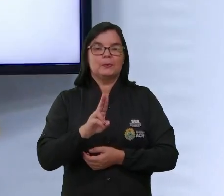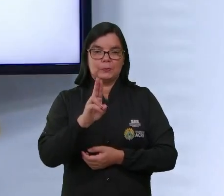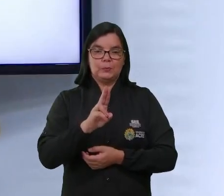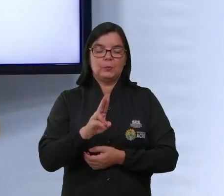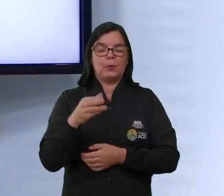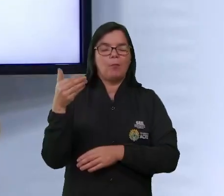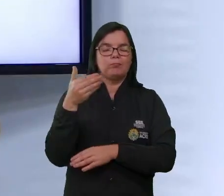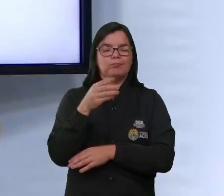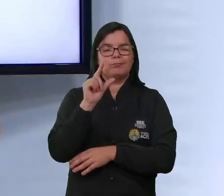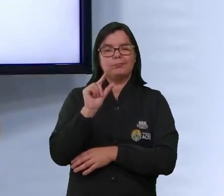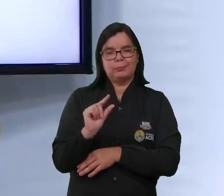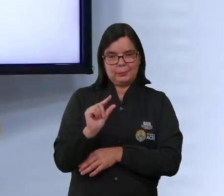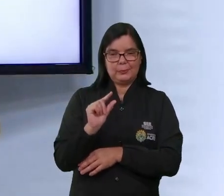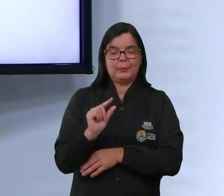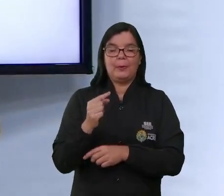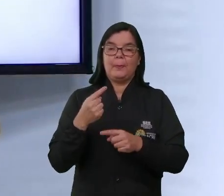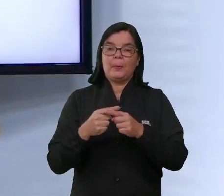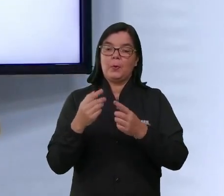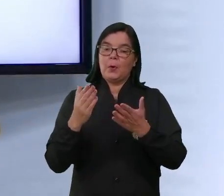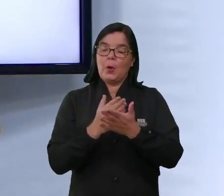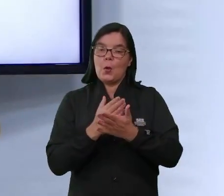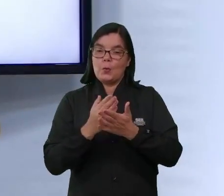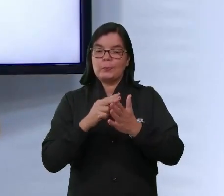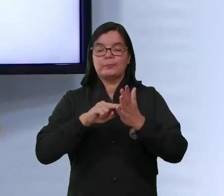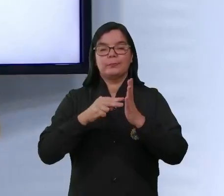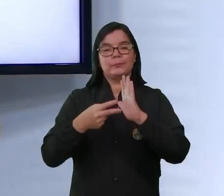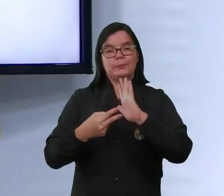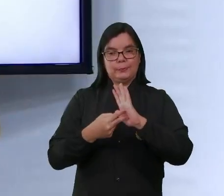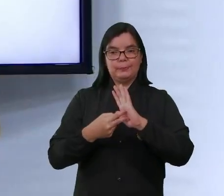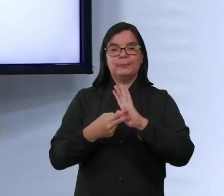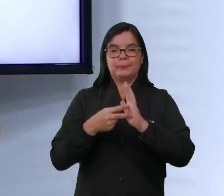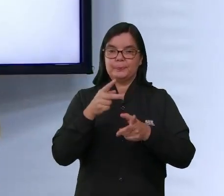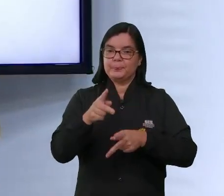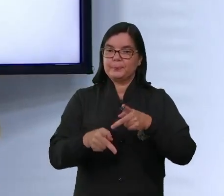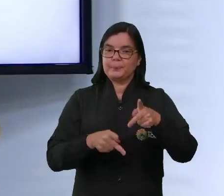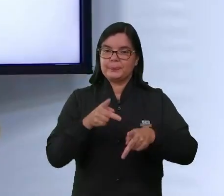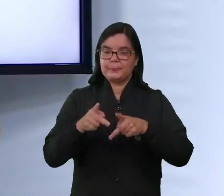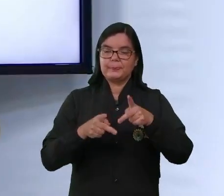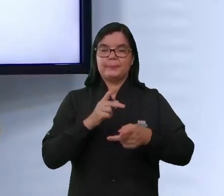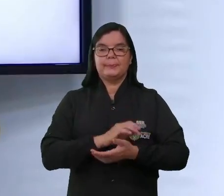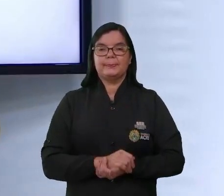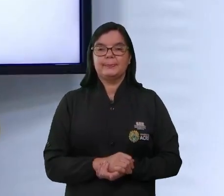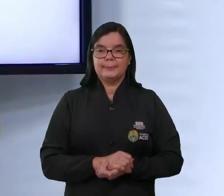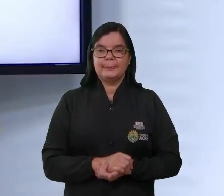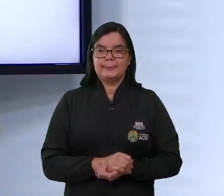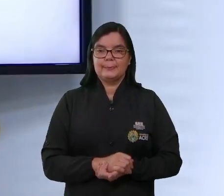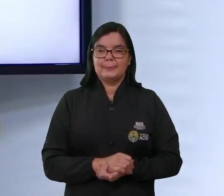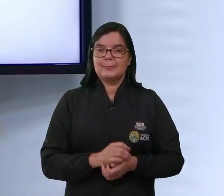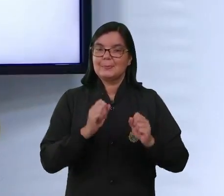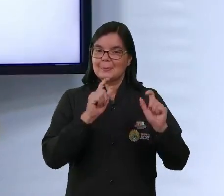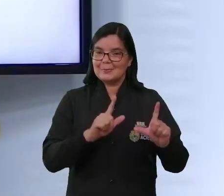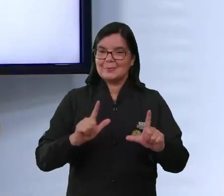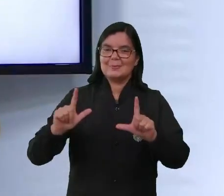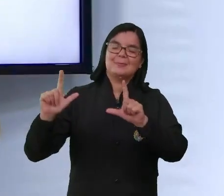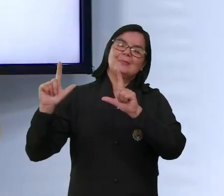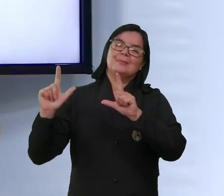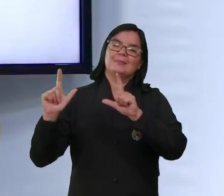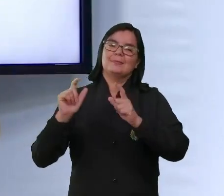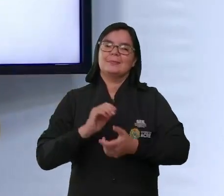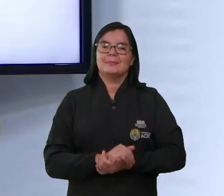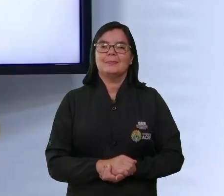menos frequência por parcela significativa da população. Vamos retomar aqui para a nossa